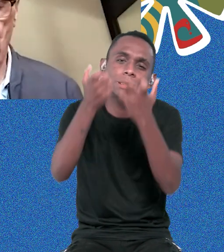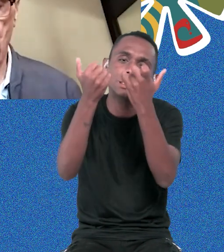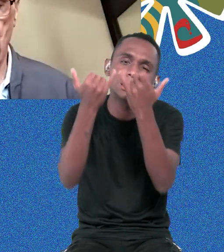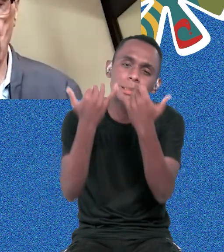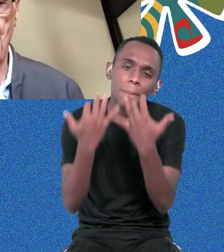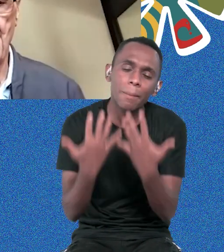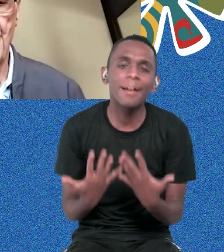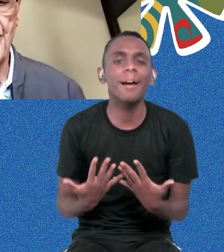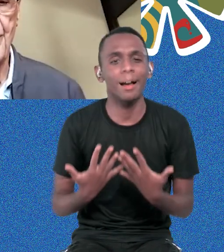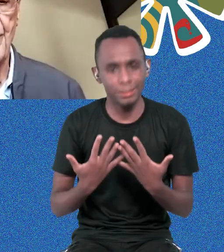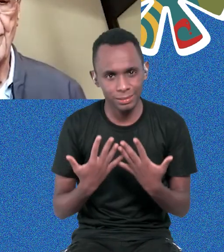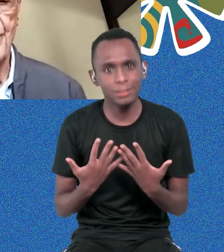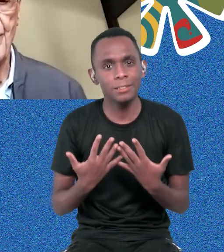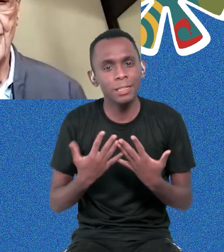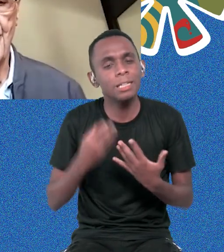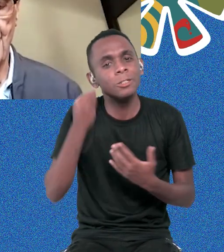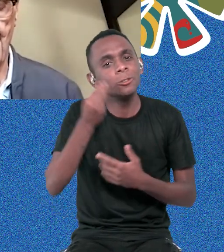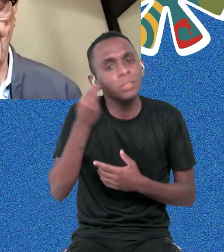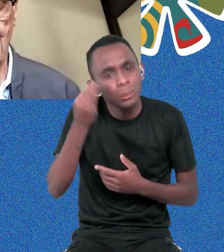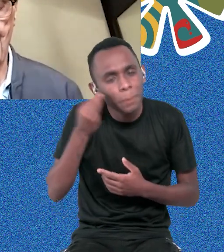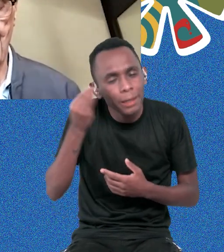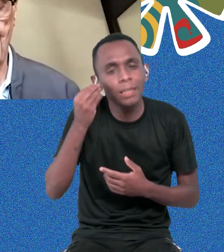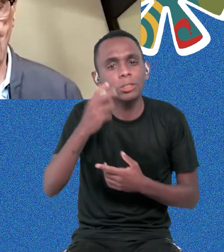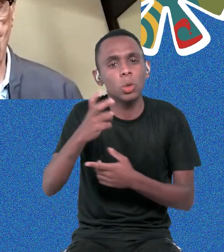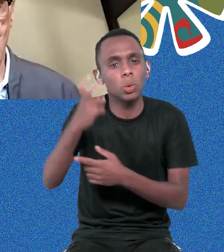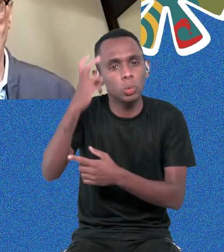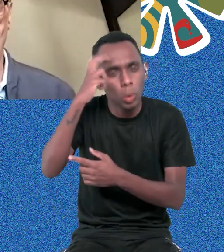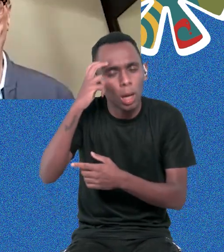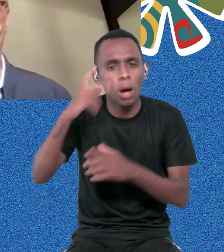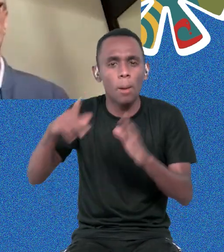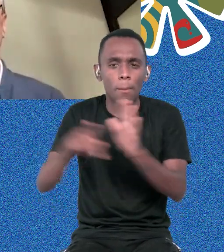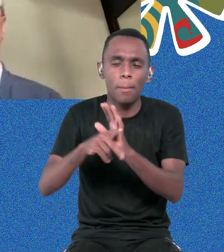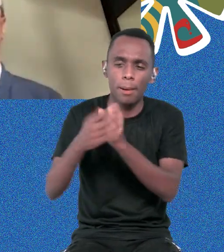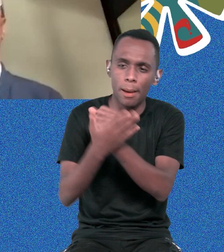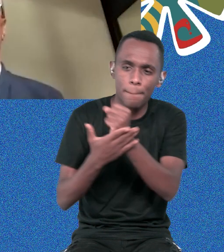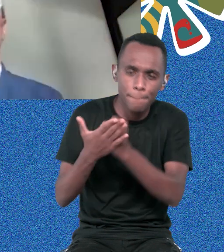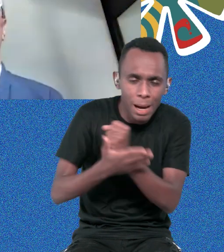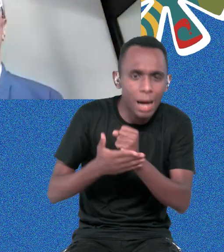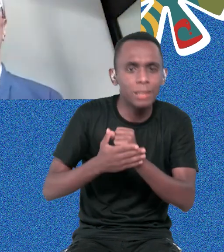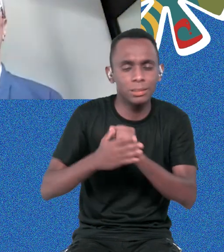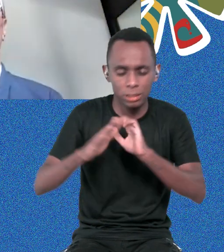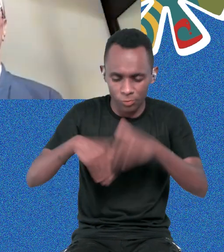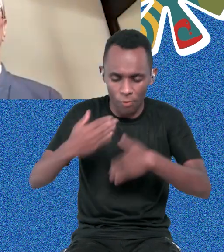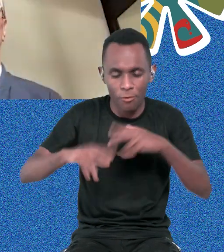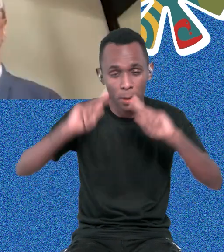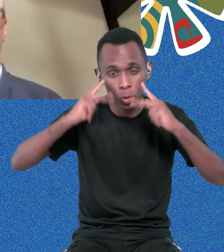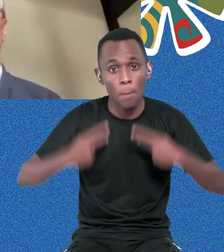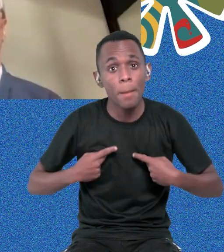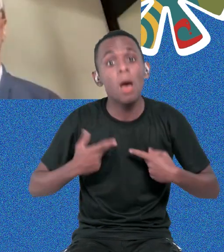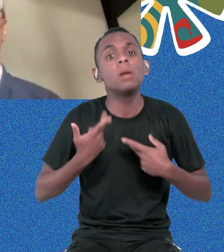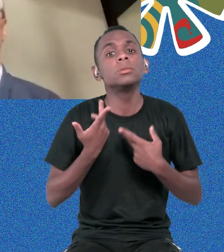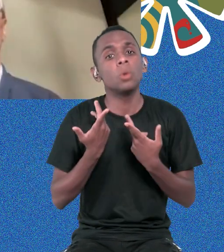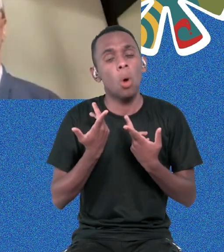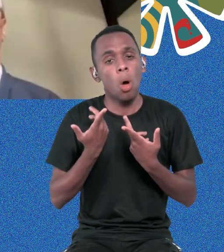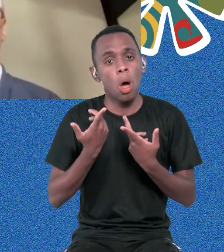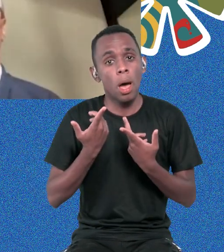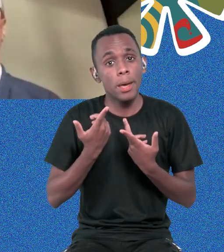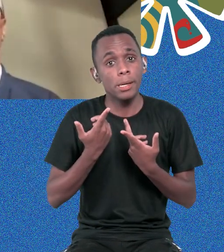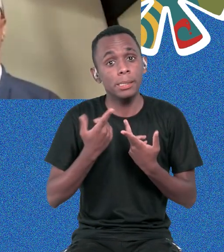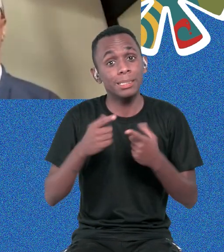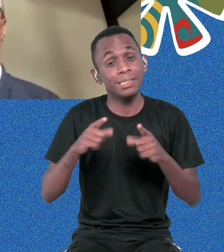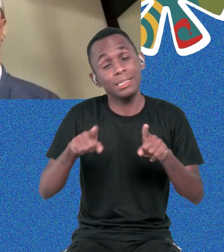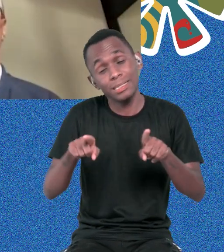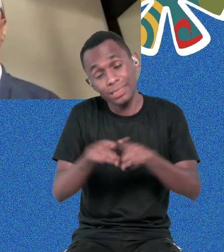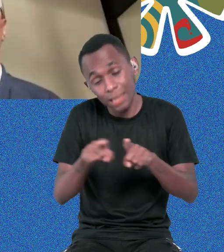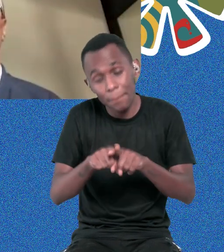um pouquinho, né, das vivências culturais como matriz de formação humana, considerando